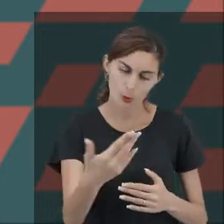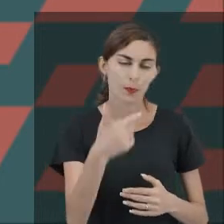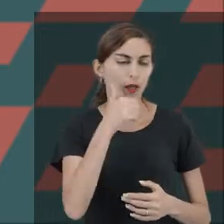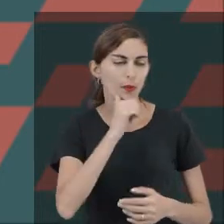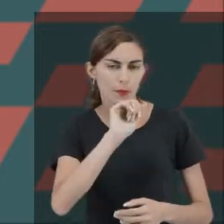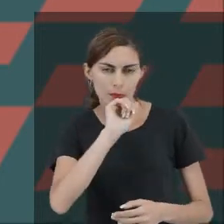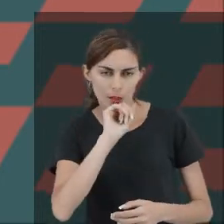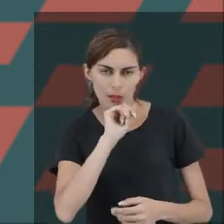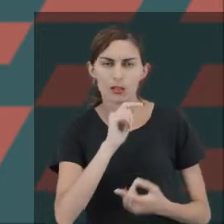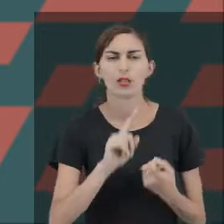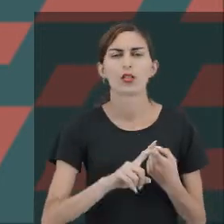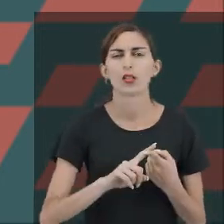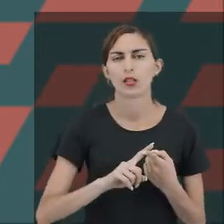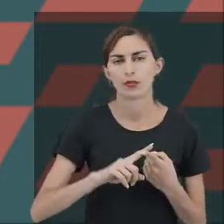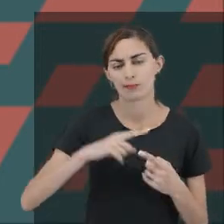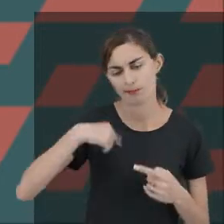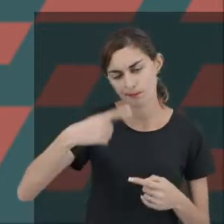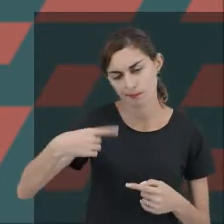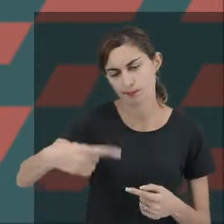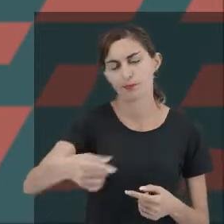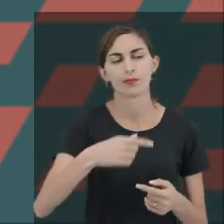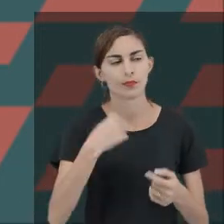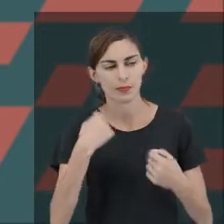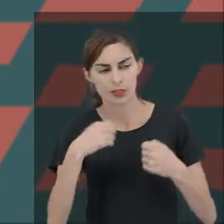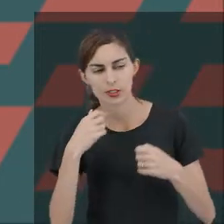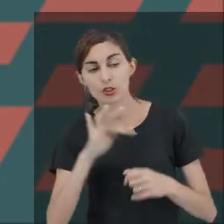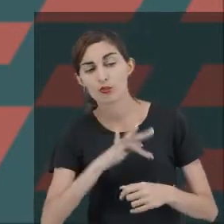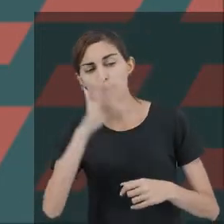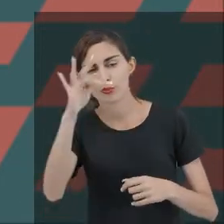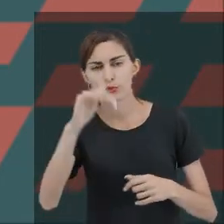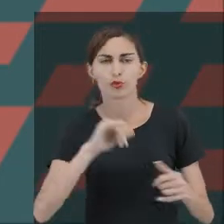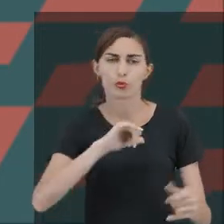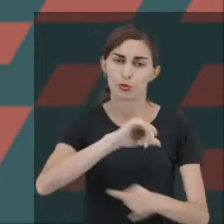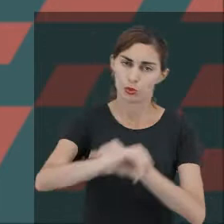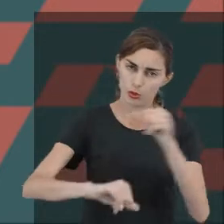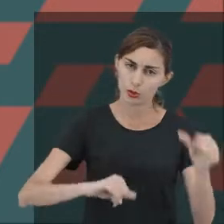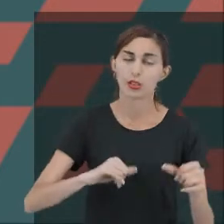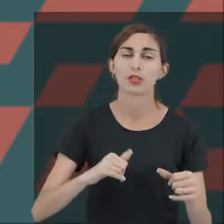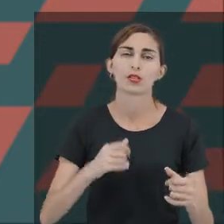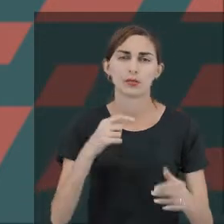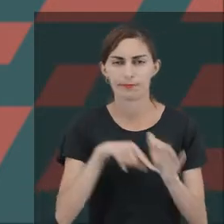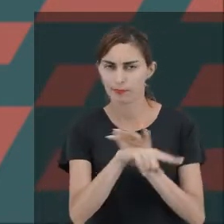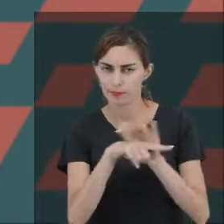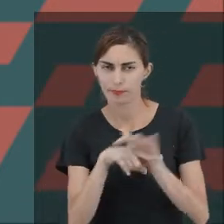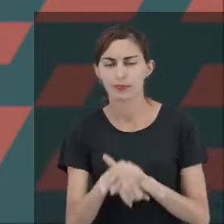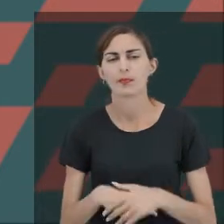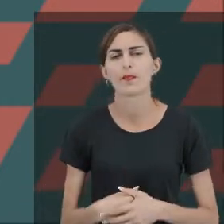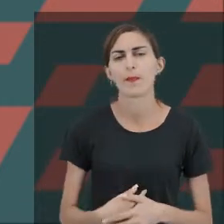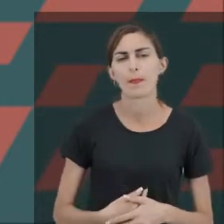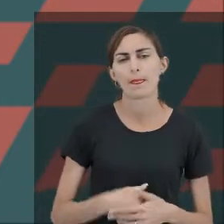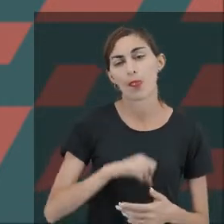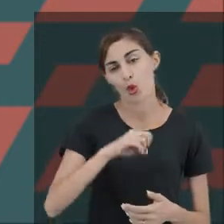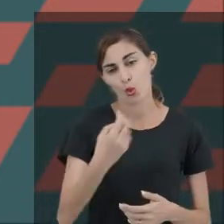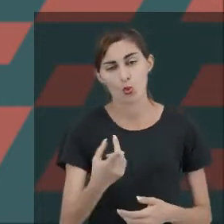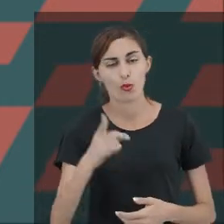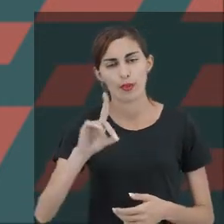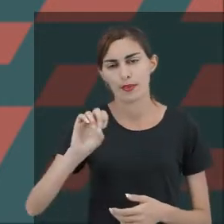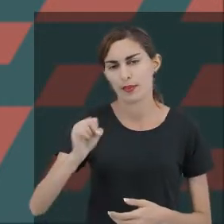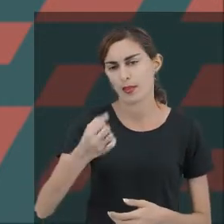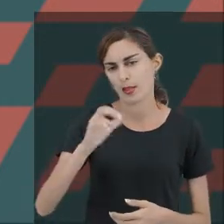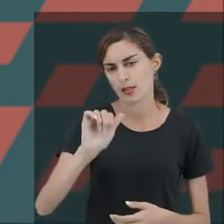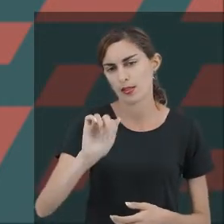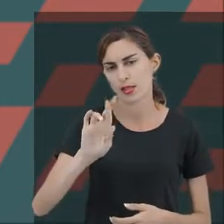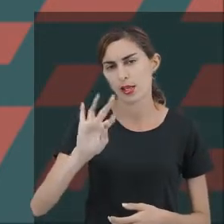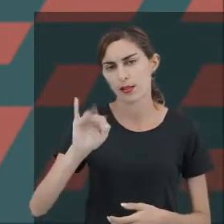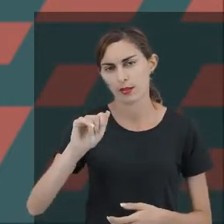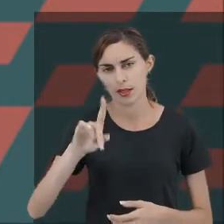acompanhada pela mãe, pelo serviço médico dela de rotina, para a possibilidade de futuras alterações.